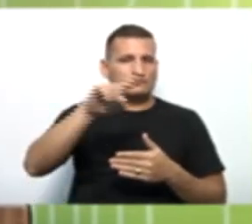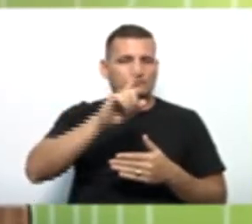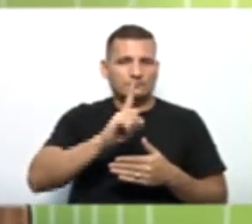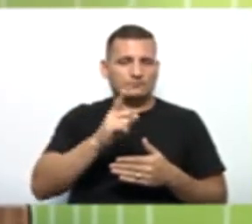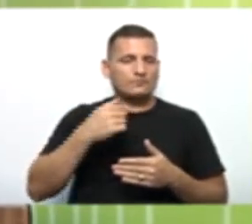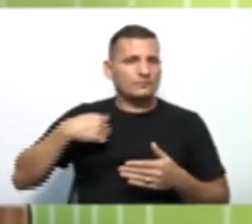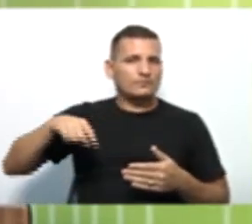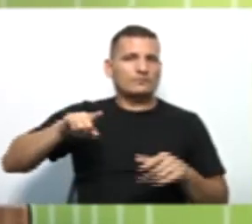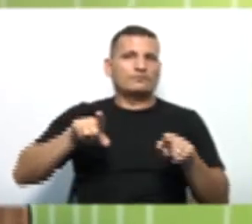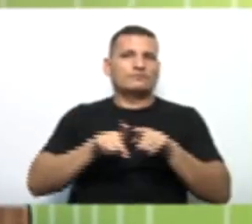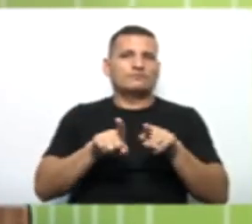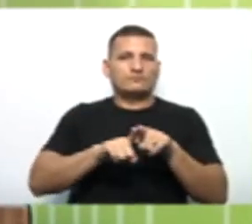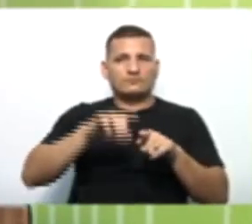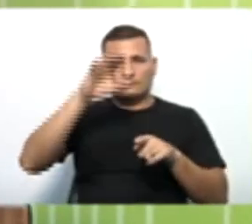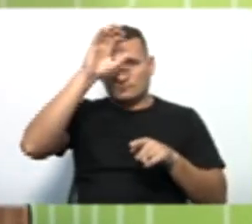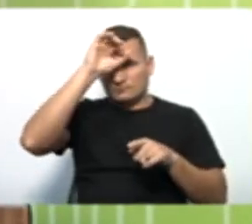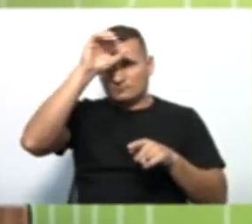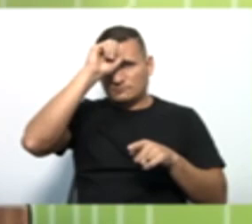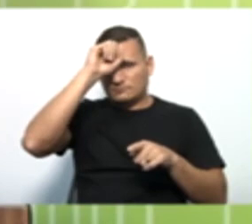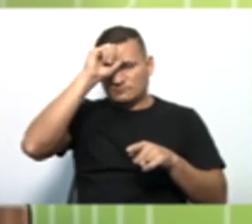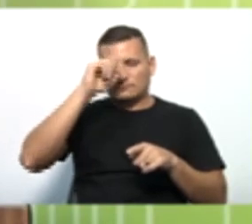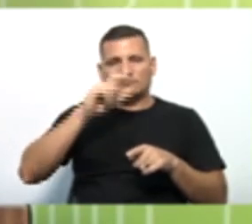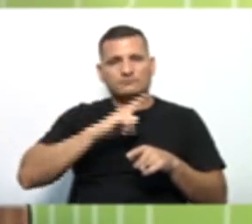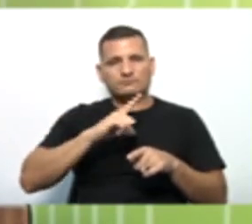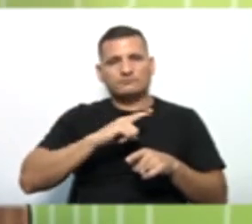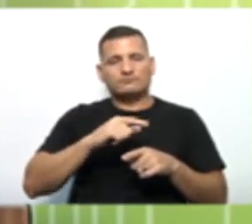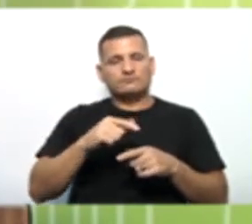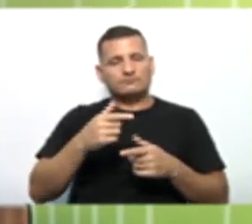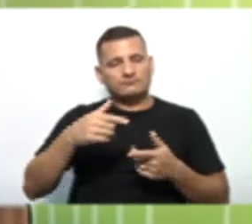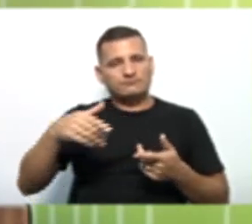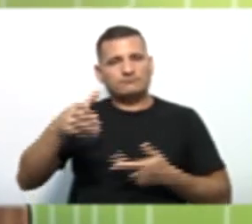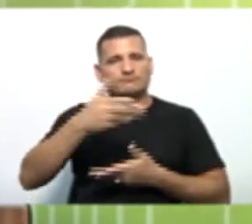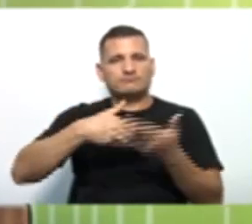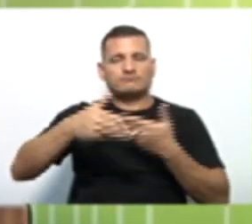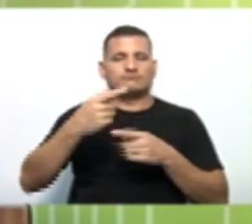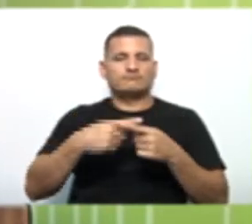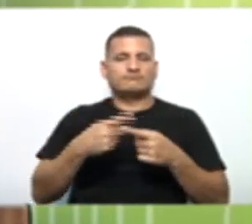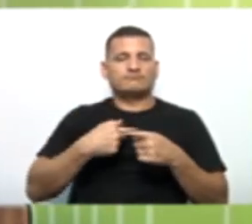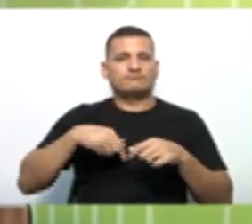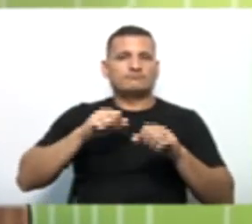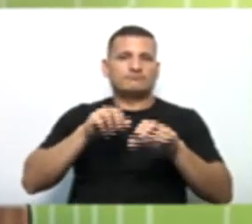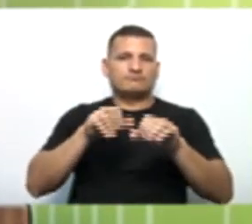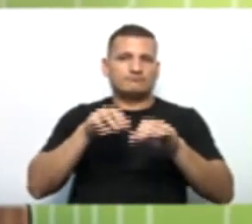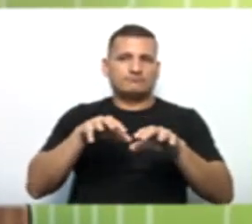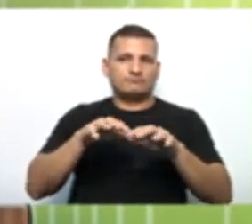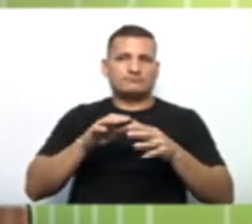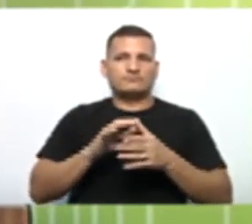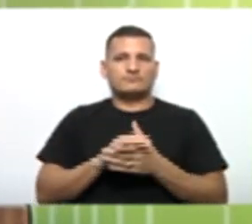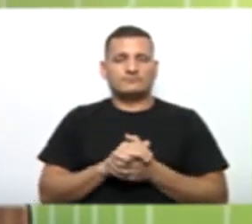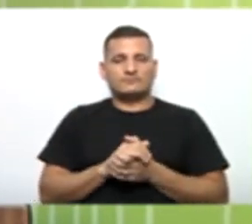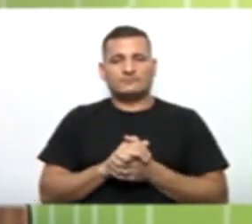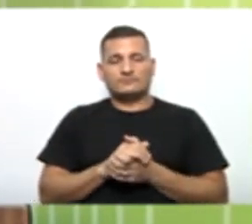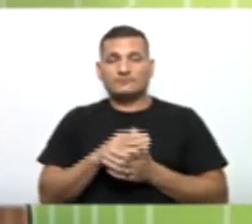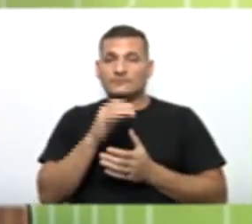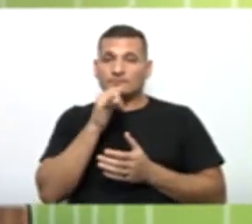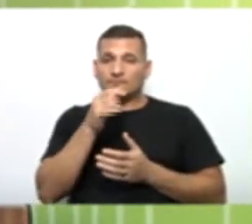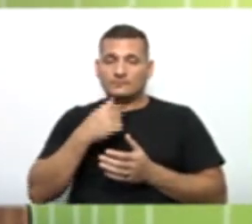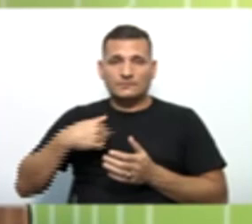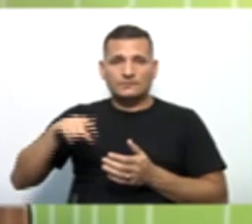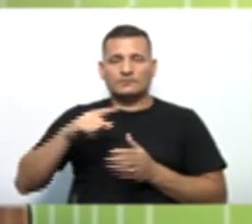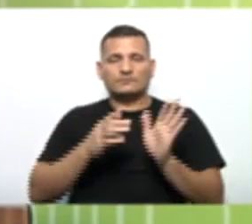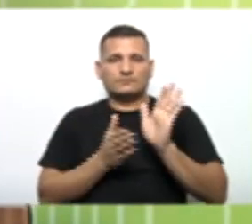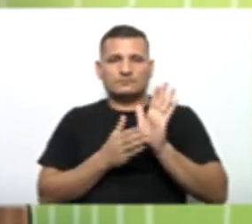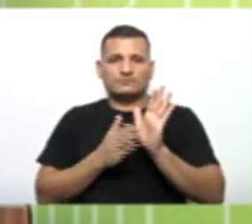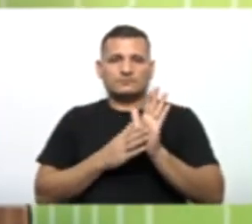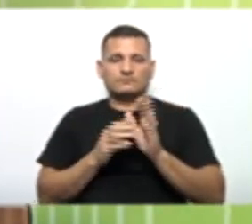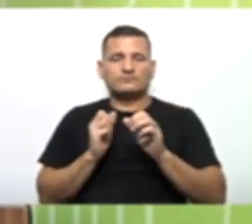aprendem com a gente nós também aprendemos muito com vocês porque nós ensinamos e a partir do momento que nós é nos propomos a